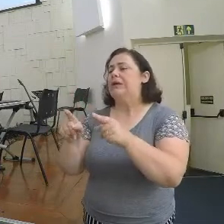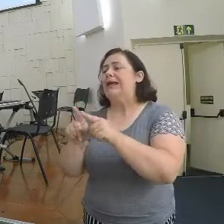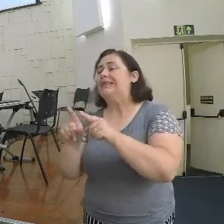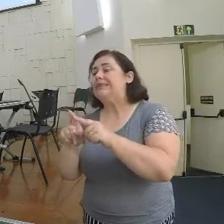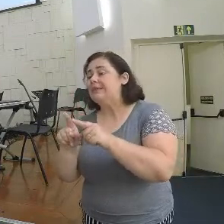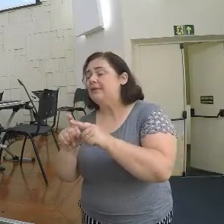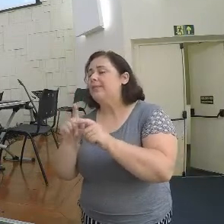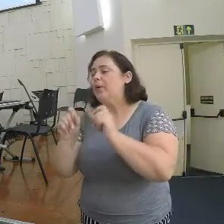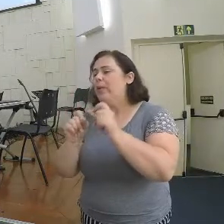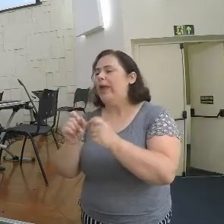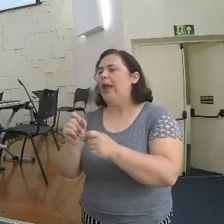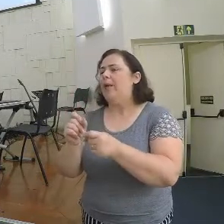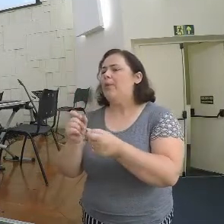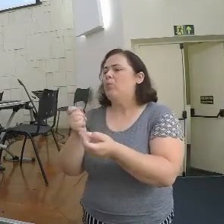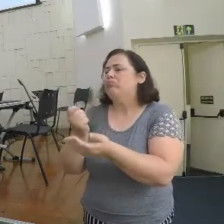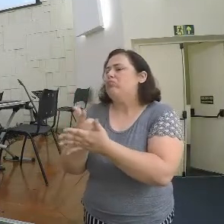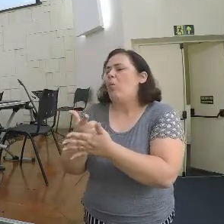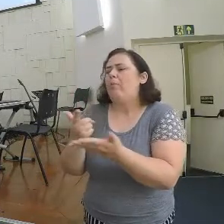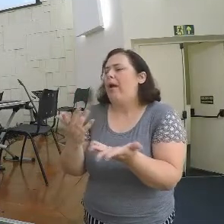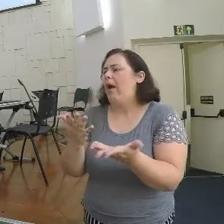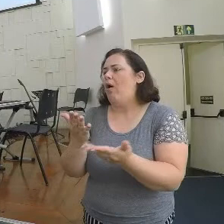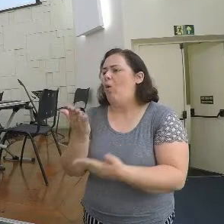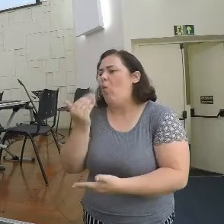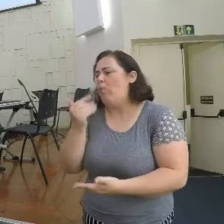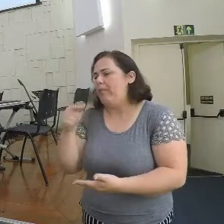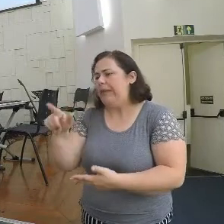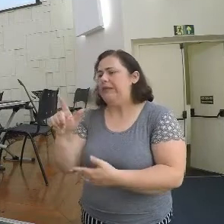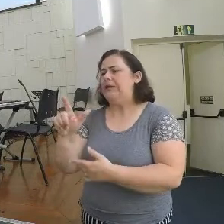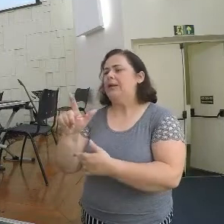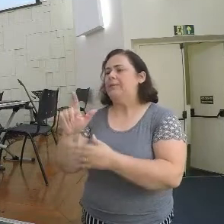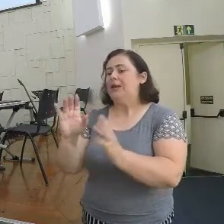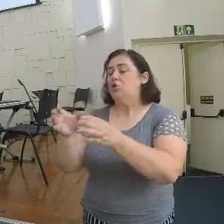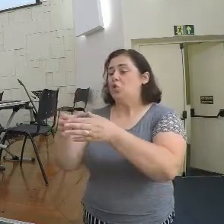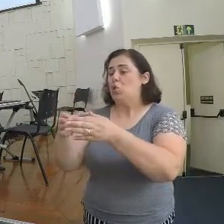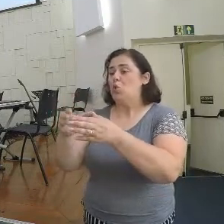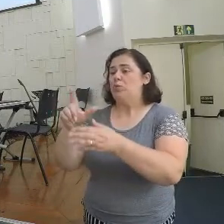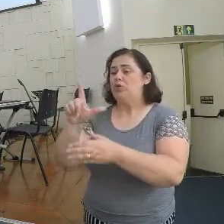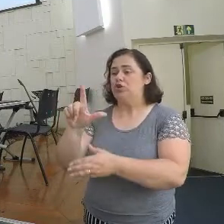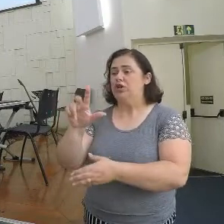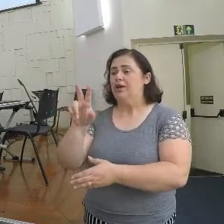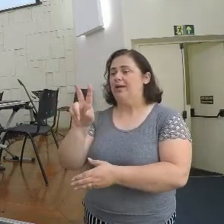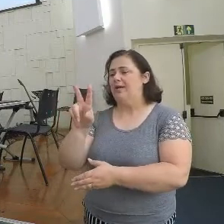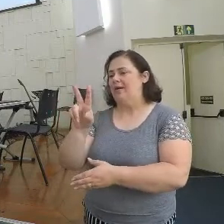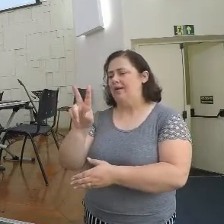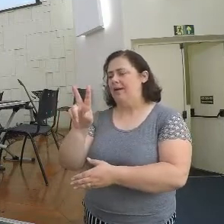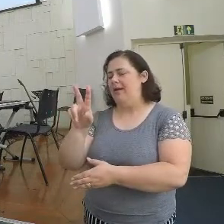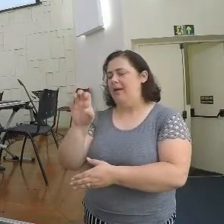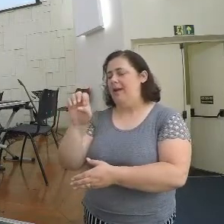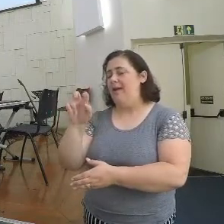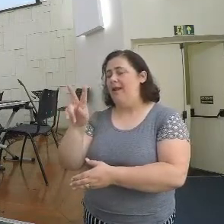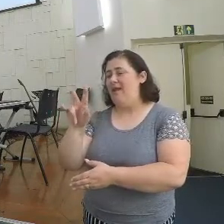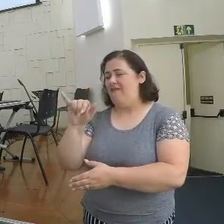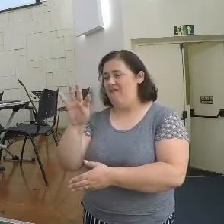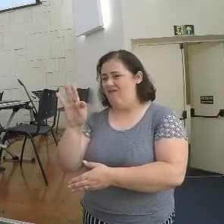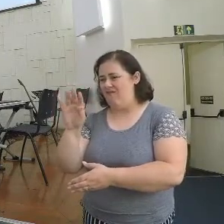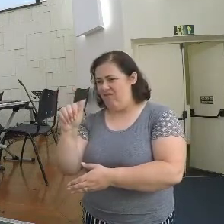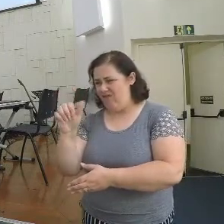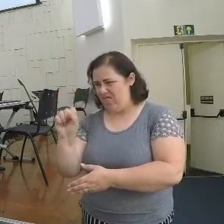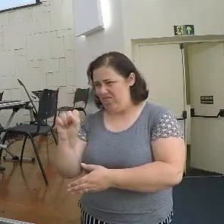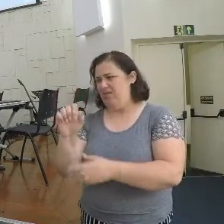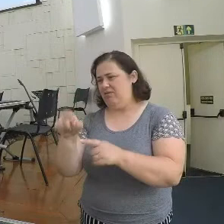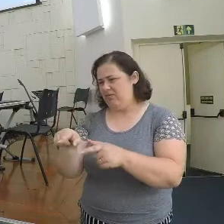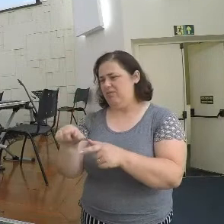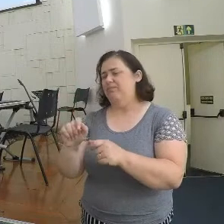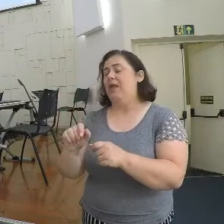sustentar aqueles que tinham alguma dificuldade de encontrar o sustento. Por ordem de Deus, os levitas, mas também aqueles que